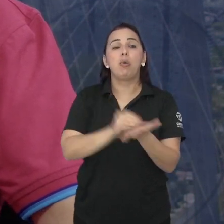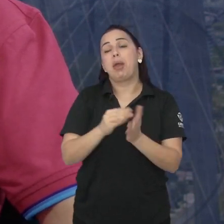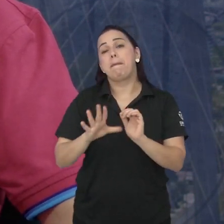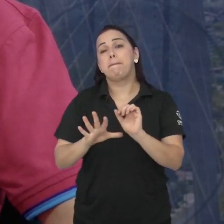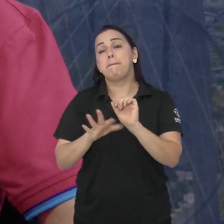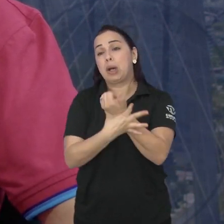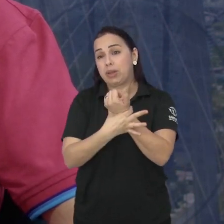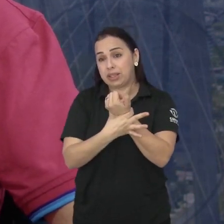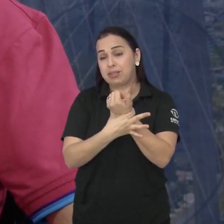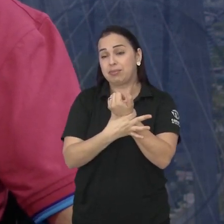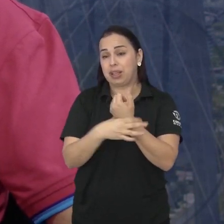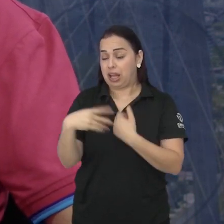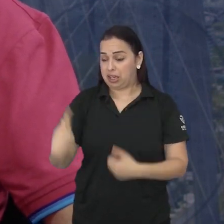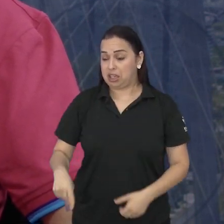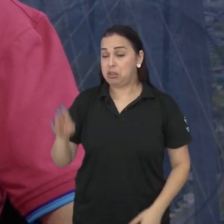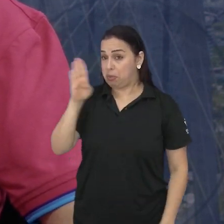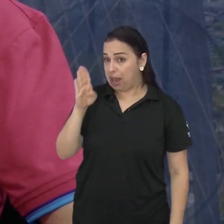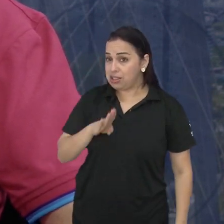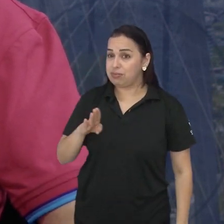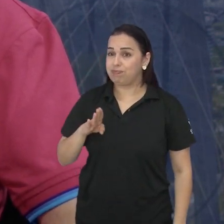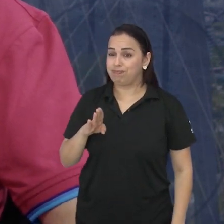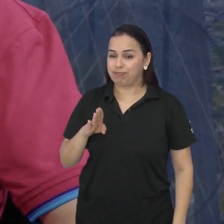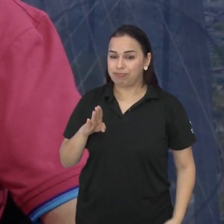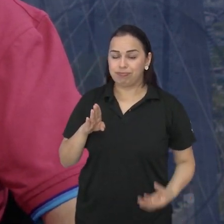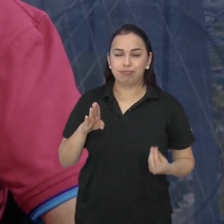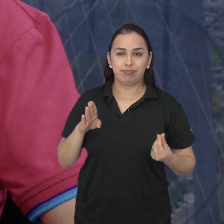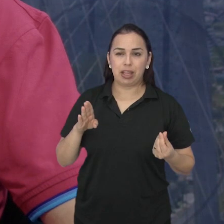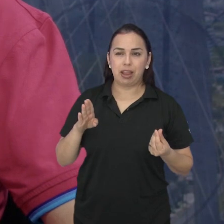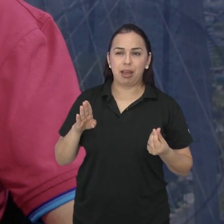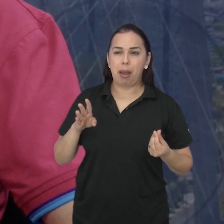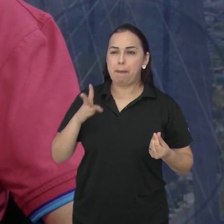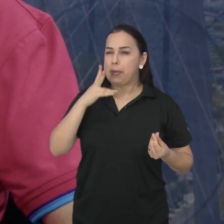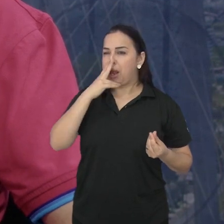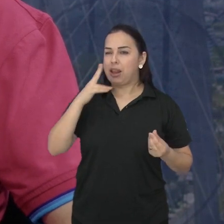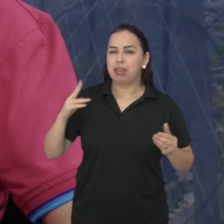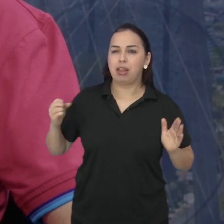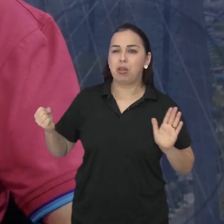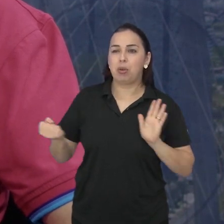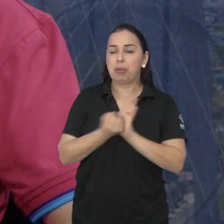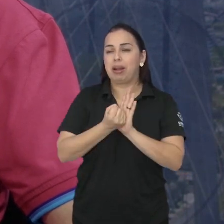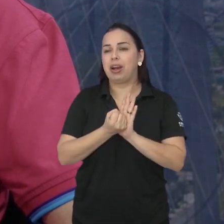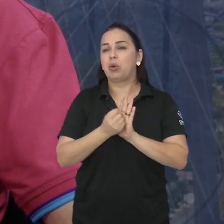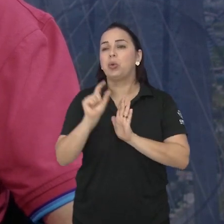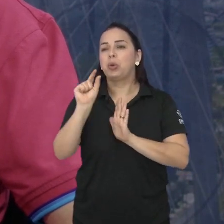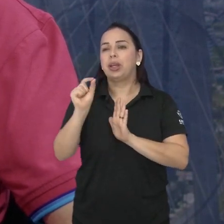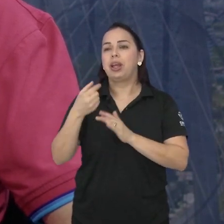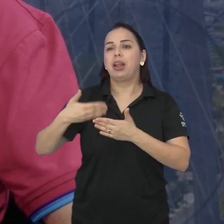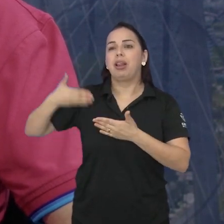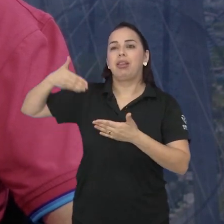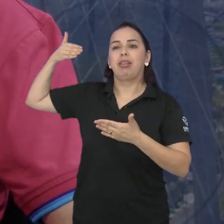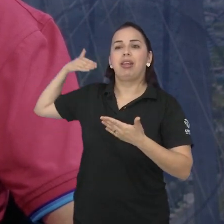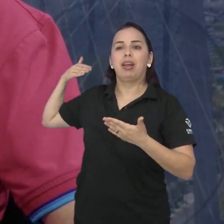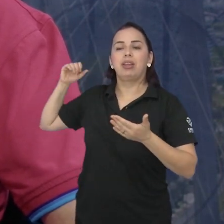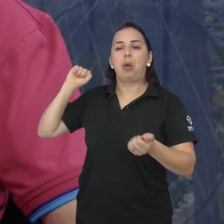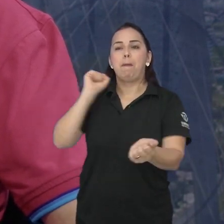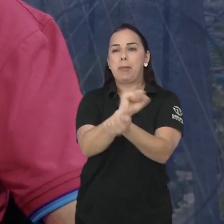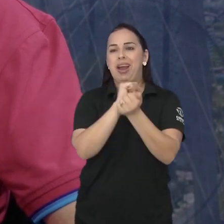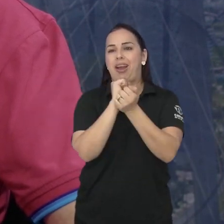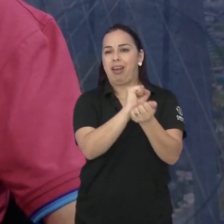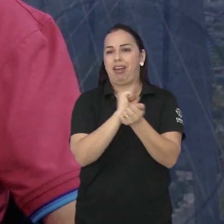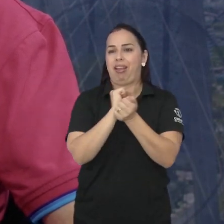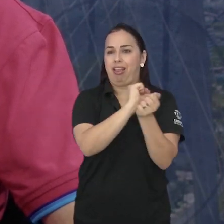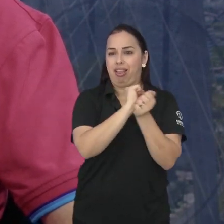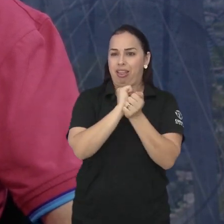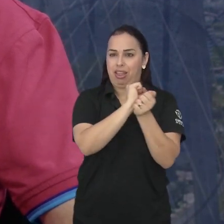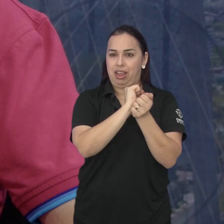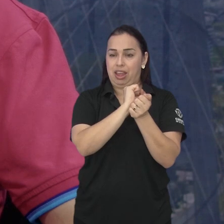desproteção social. E que na história do Brasil, a gente tem um marco da escravatura. Um país